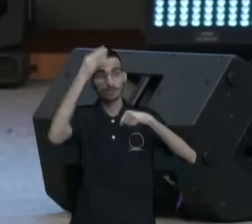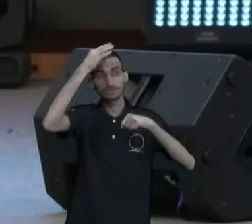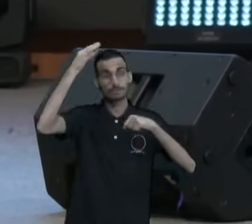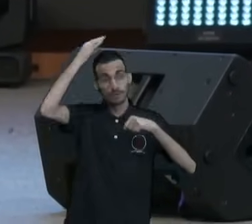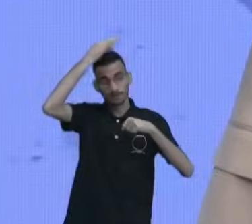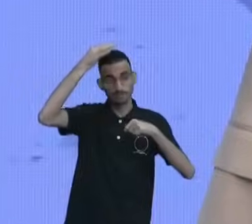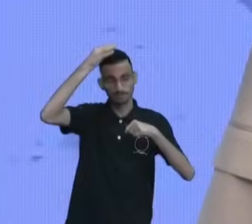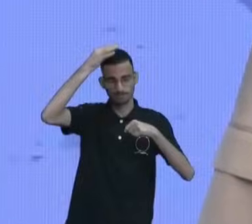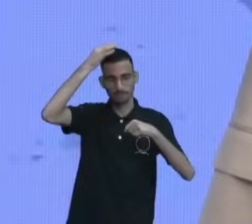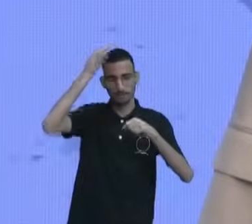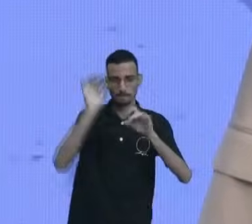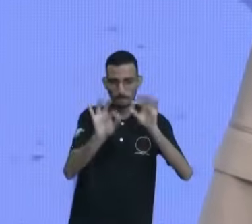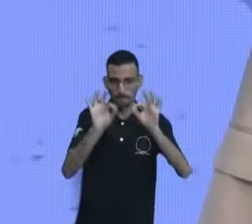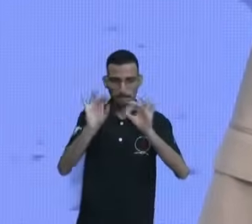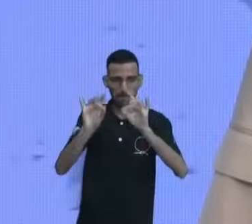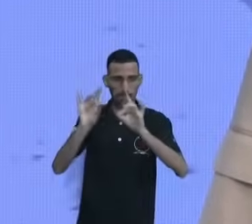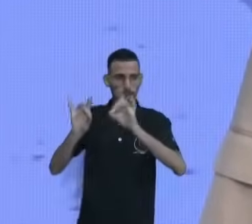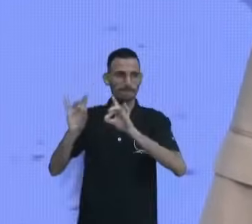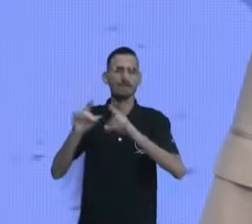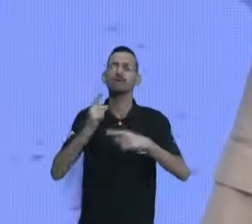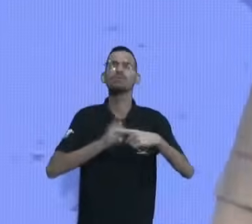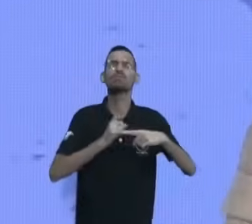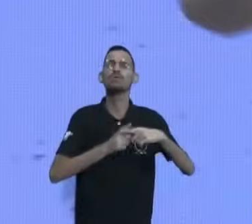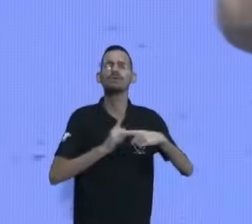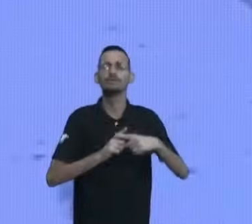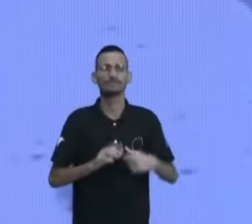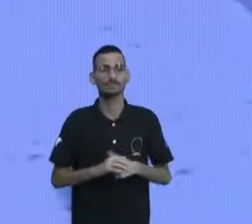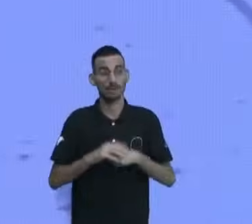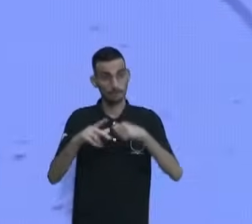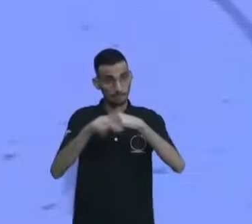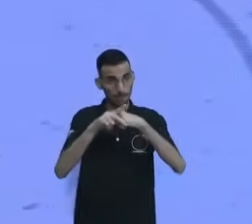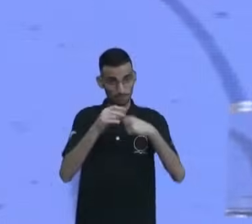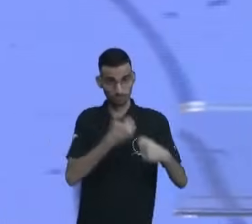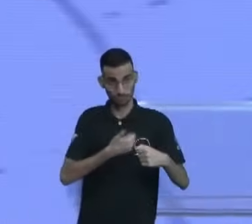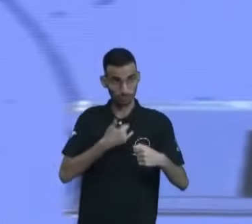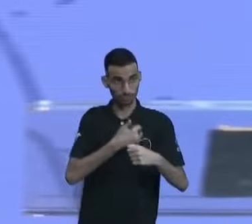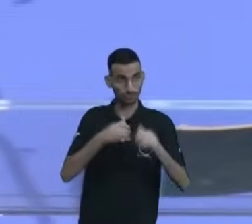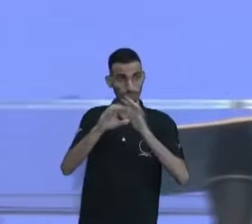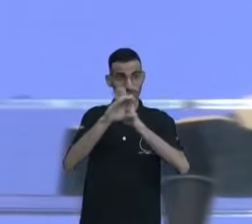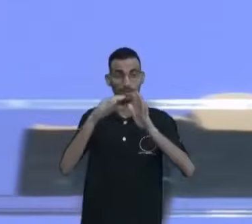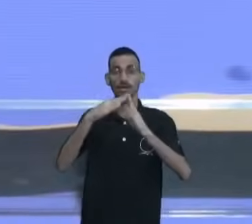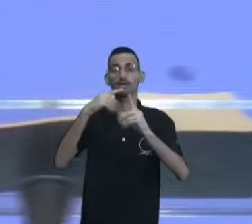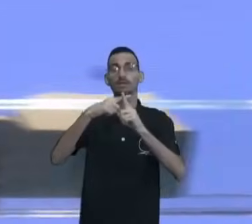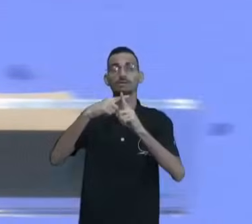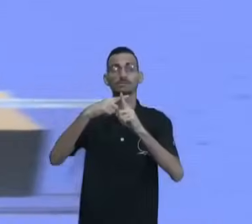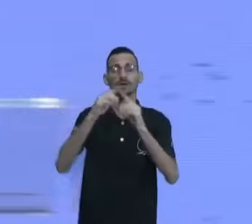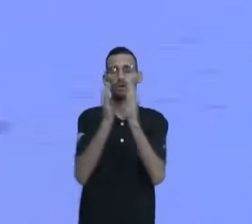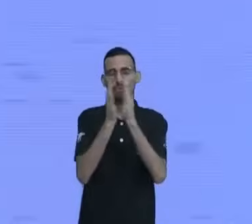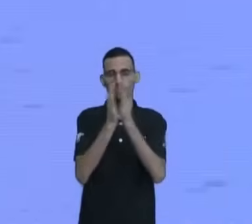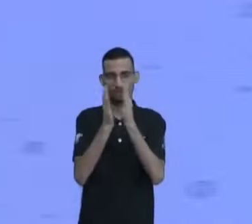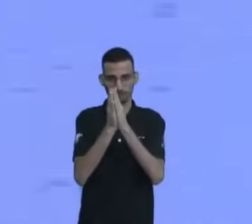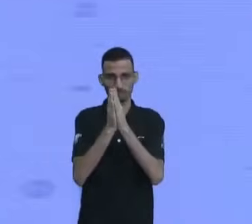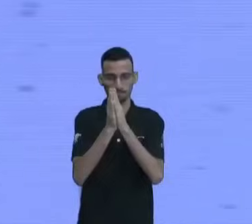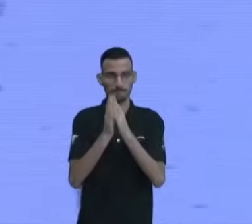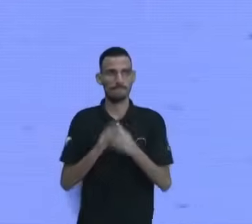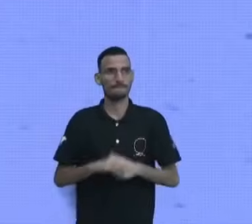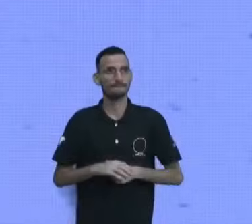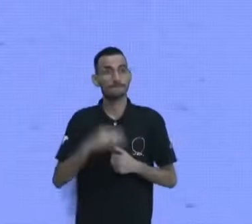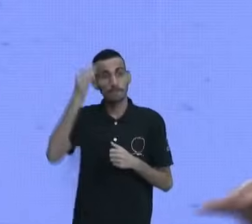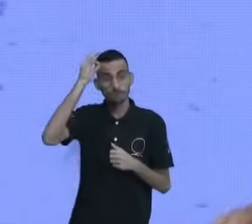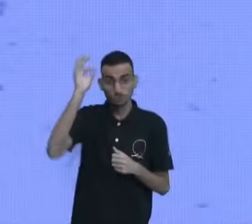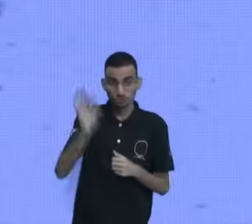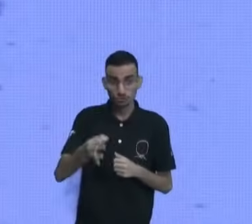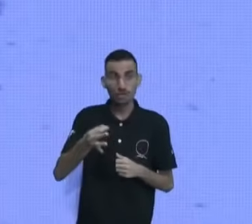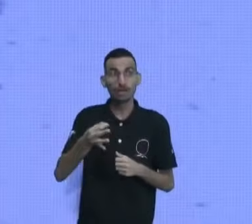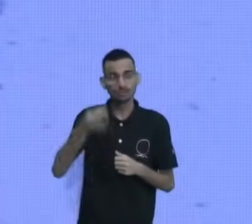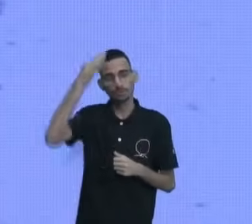oração no templo para quê se o templo não tem mais valor nenhum já que eles são o templo do Espírito Santo agora para casa cair